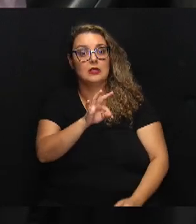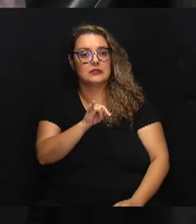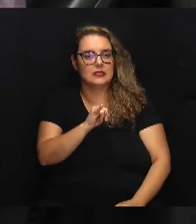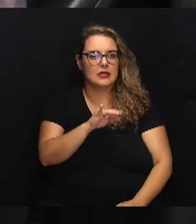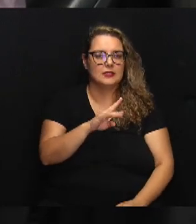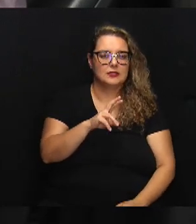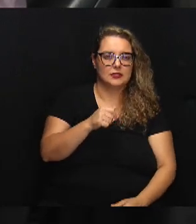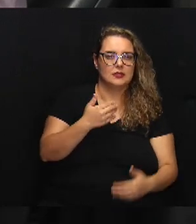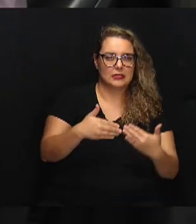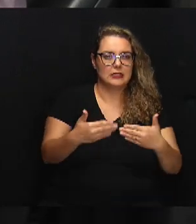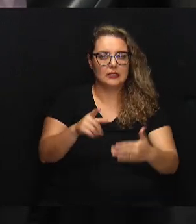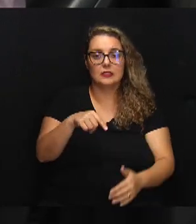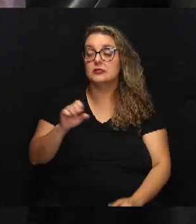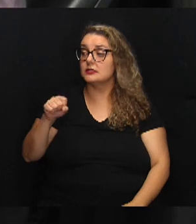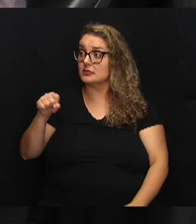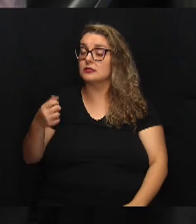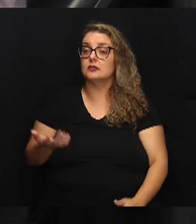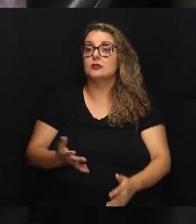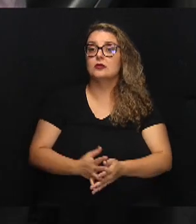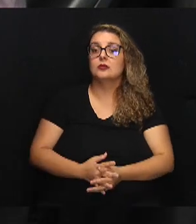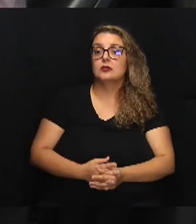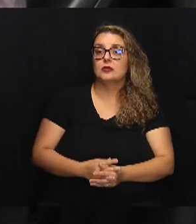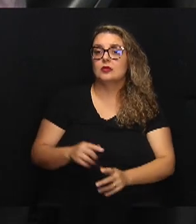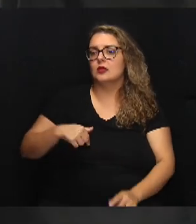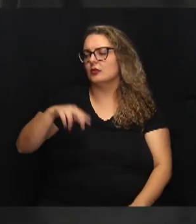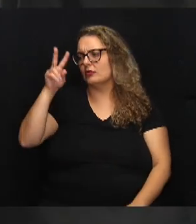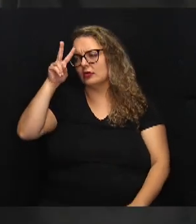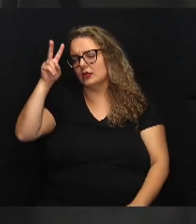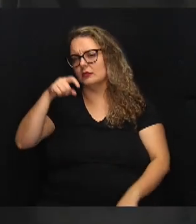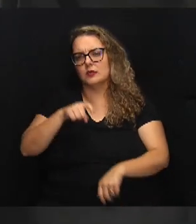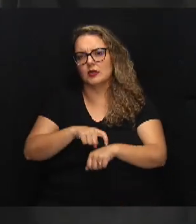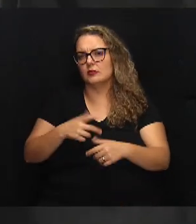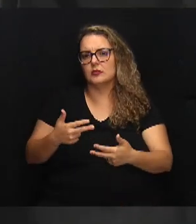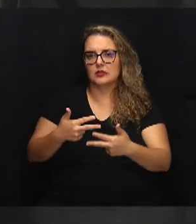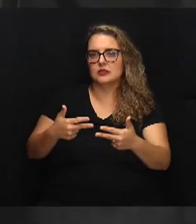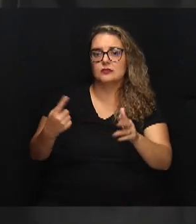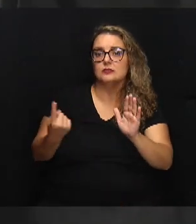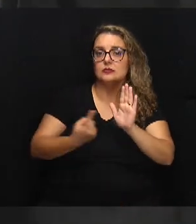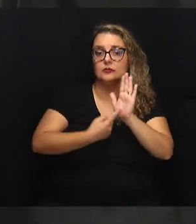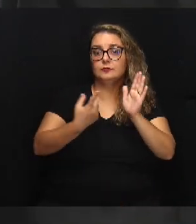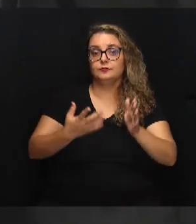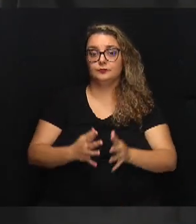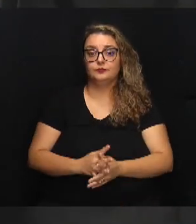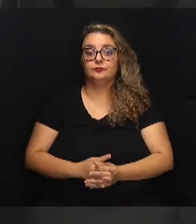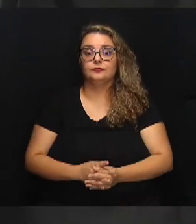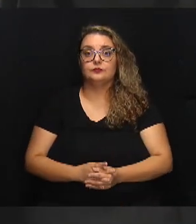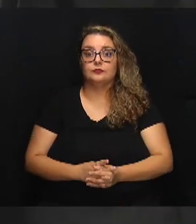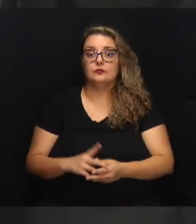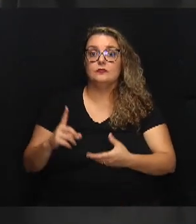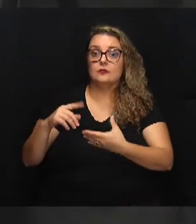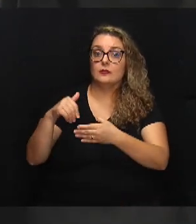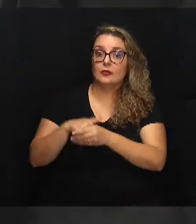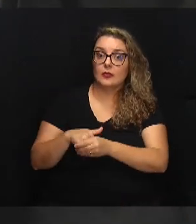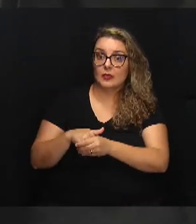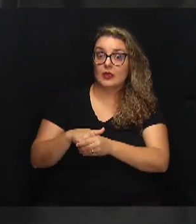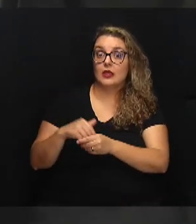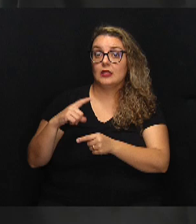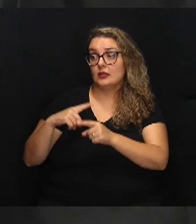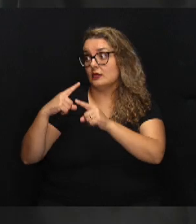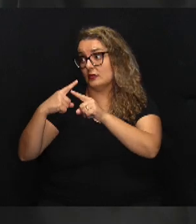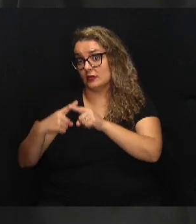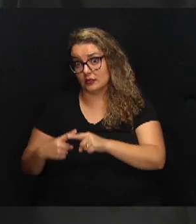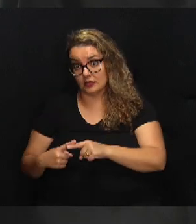e assim vai indo, né? Não, eu me lembro muito dessa época, das coisas mais marcantes, assim, né? Da eleição, quando teve a disputa no